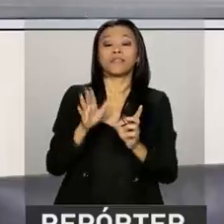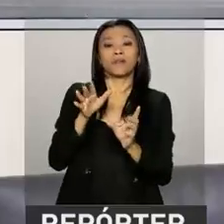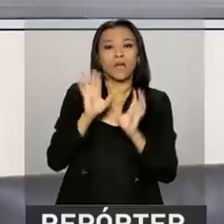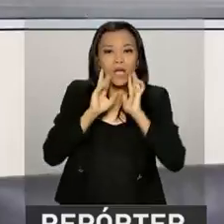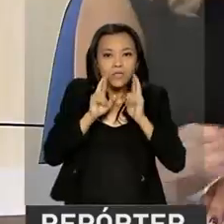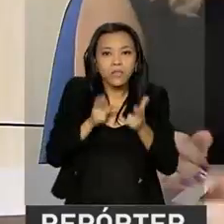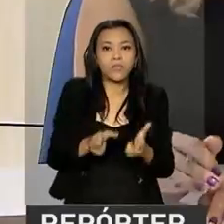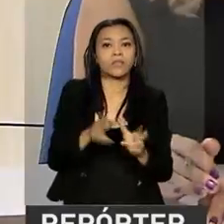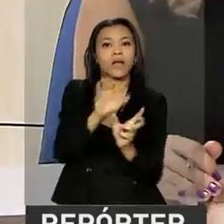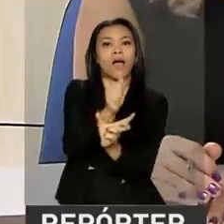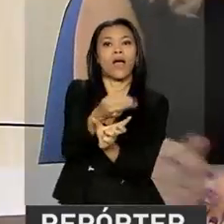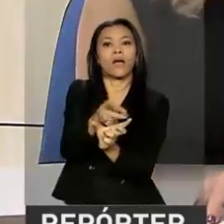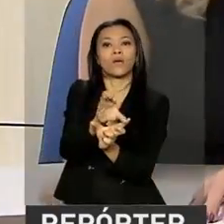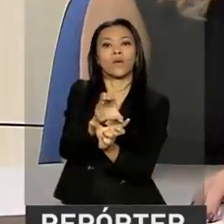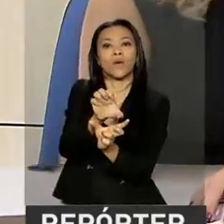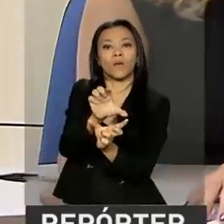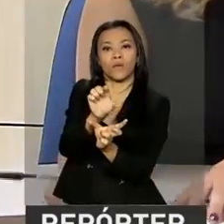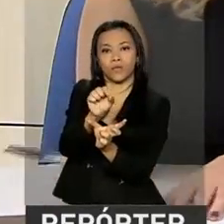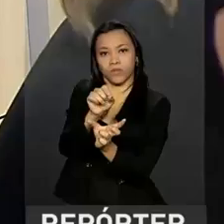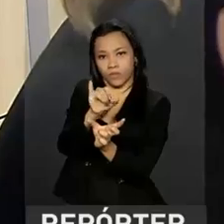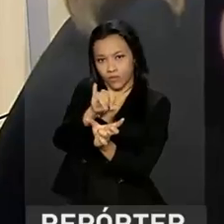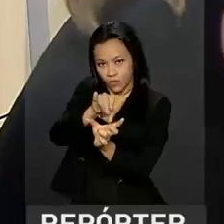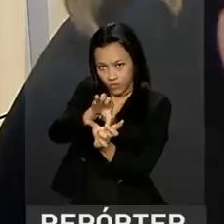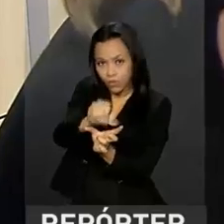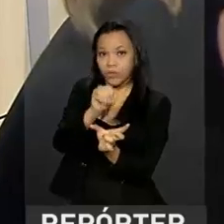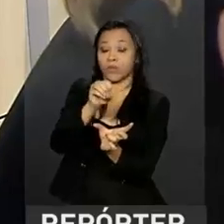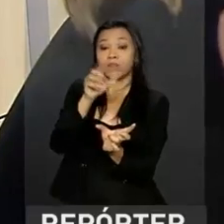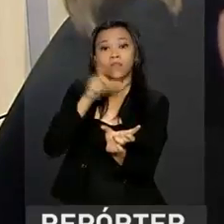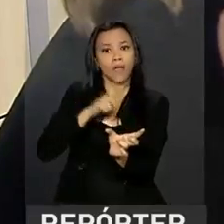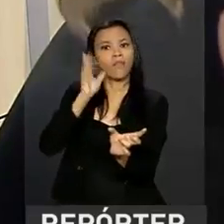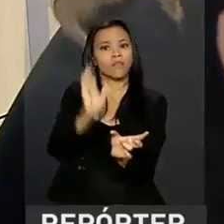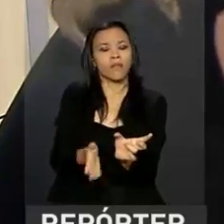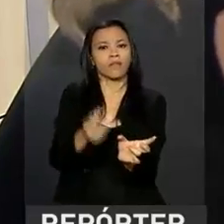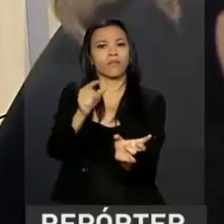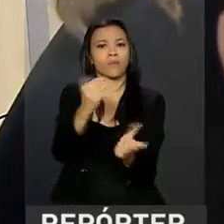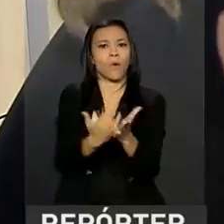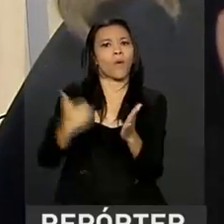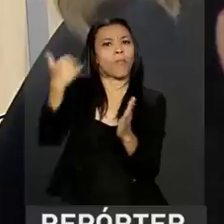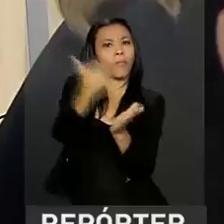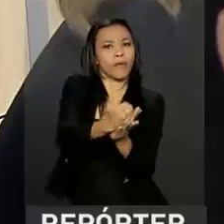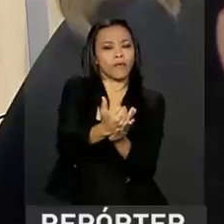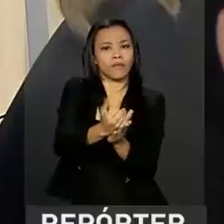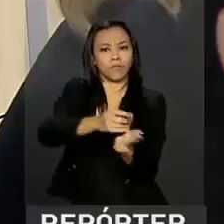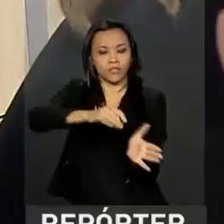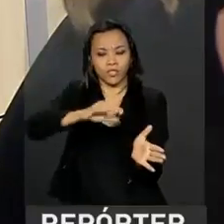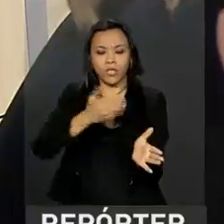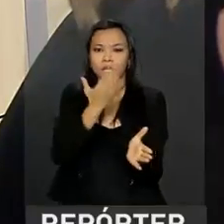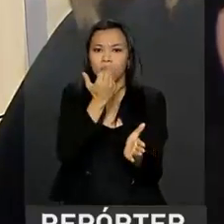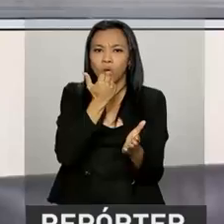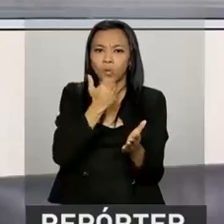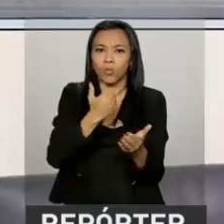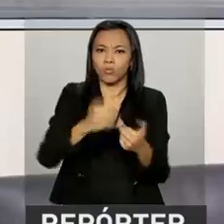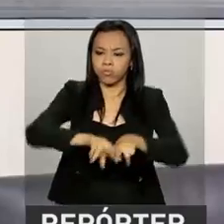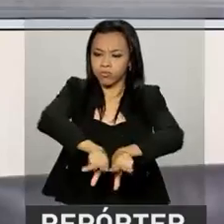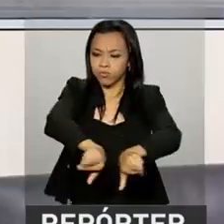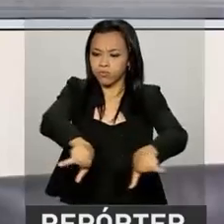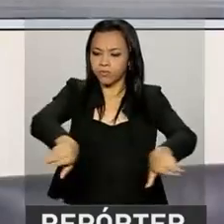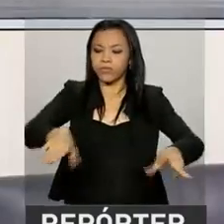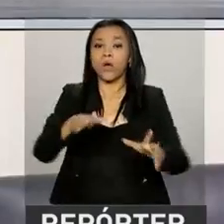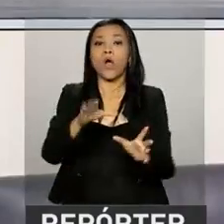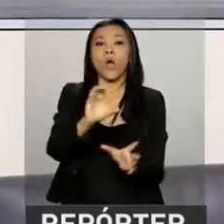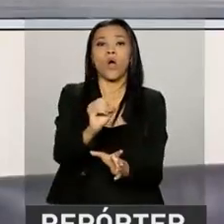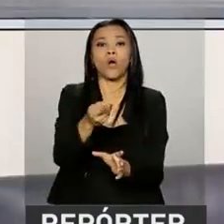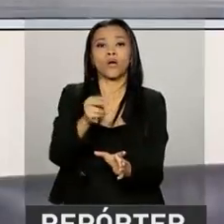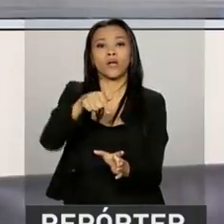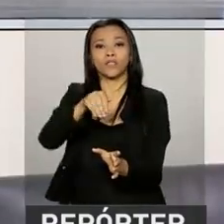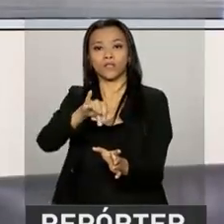agroecológica com as ações da política já houve um aumento significativo na quantidade de produtos orgânicos no Brasil de 2013 para